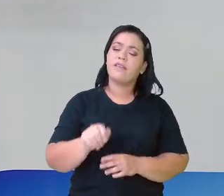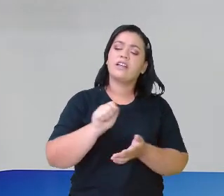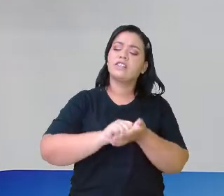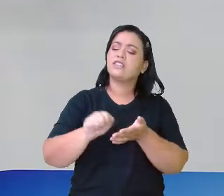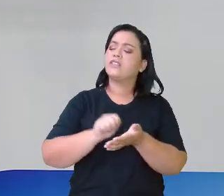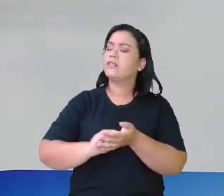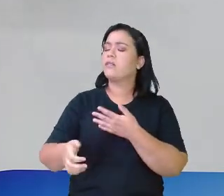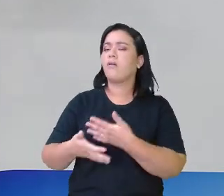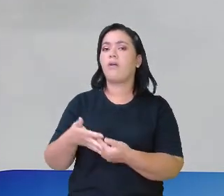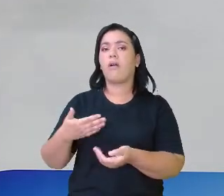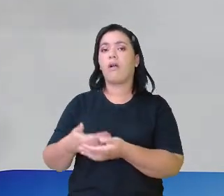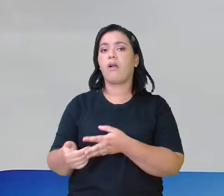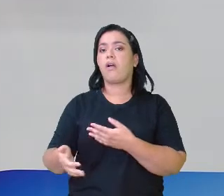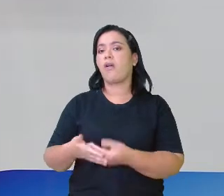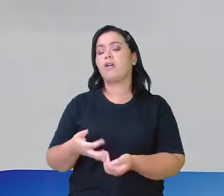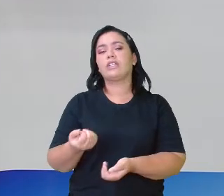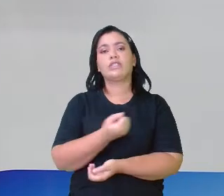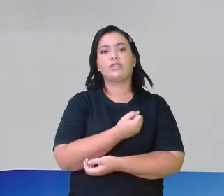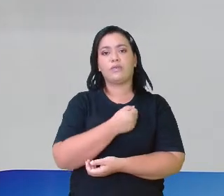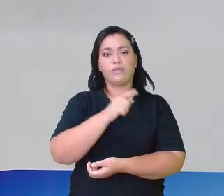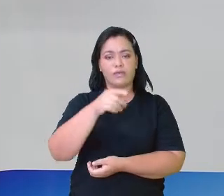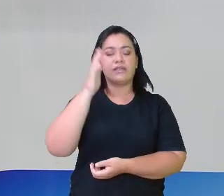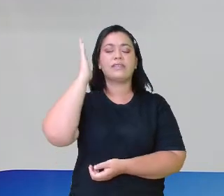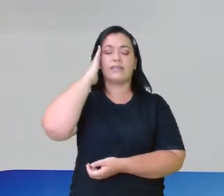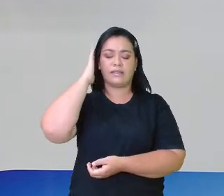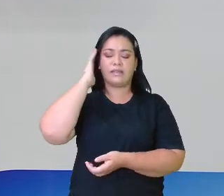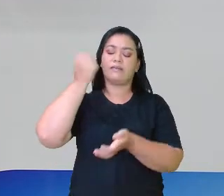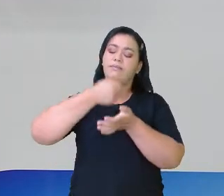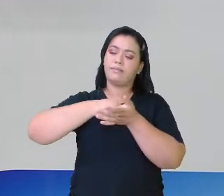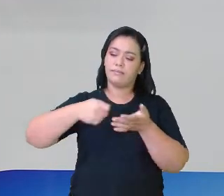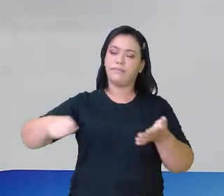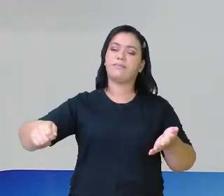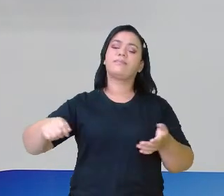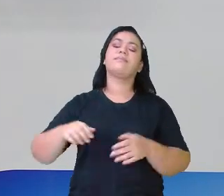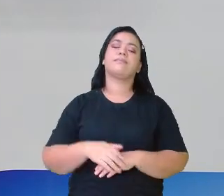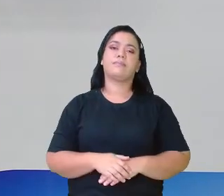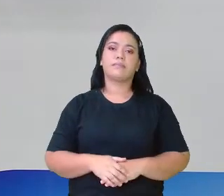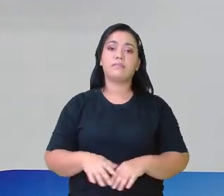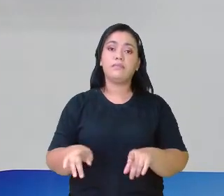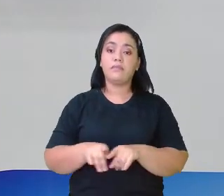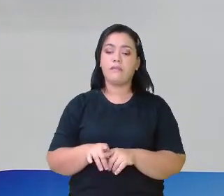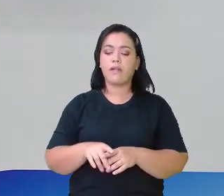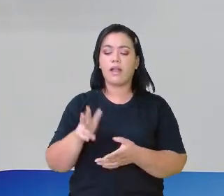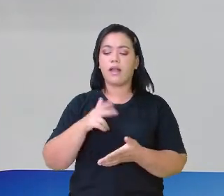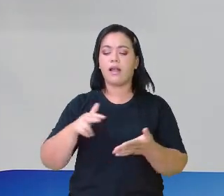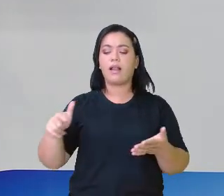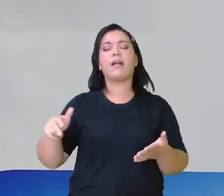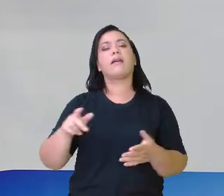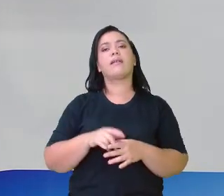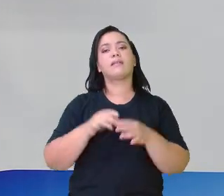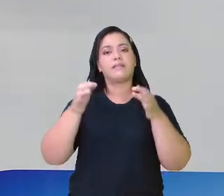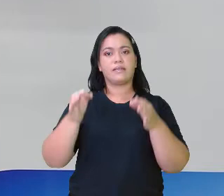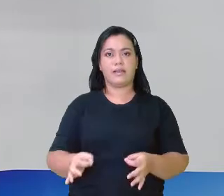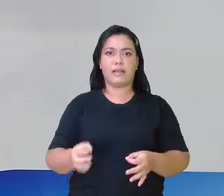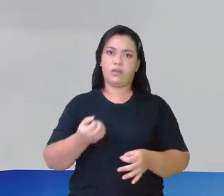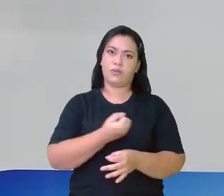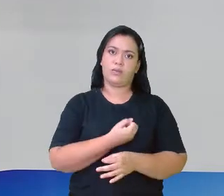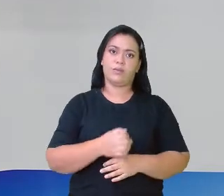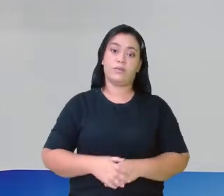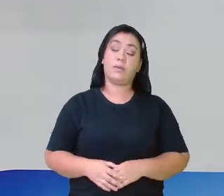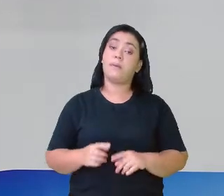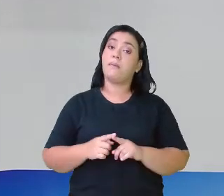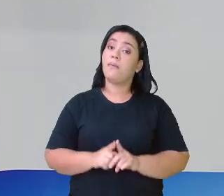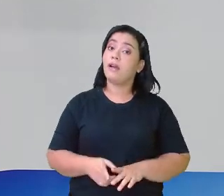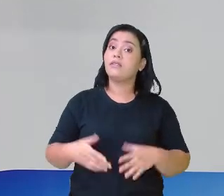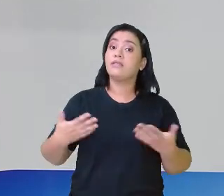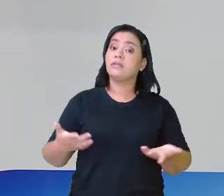ser um desse tamanho, você vai escrever e vai fazer a leitura do número corretamente. Mas para